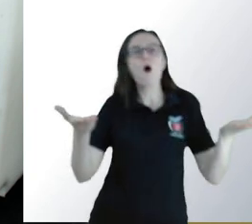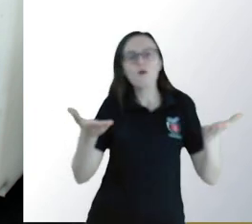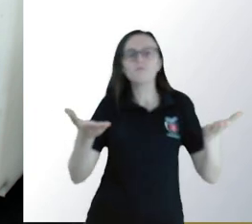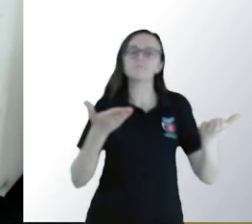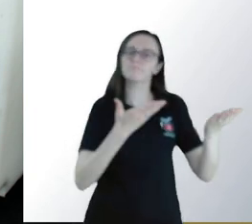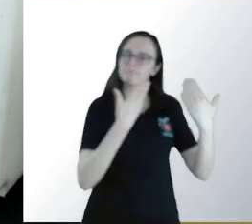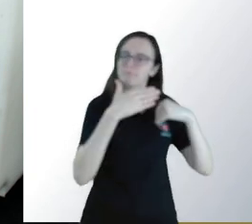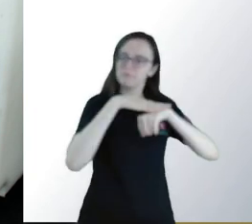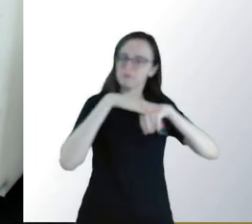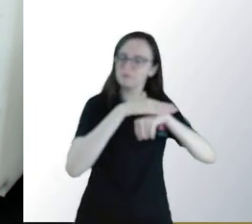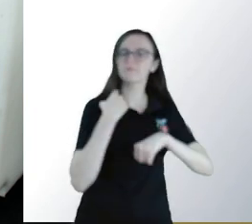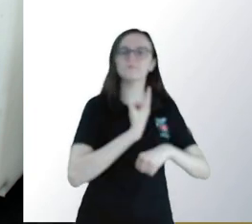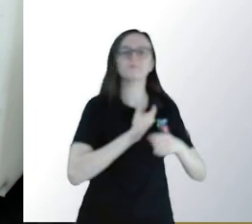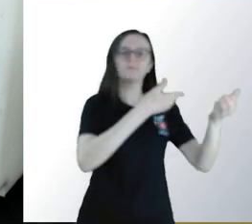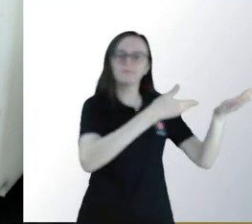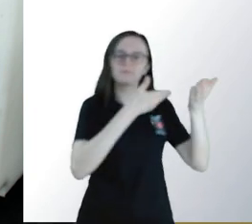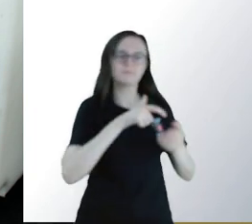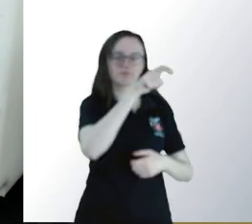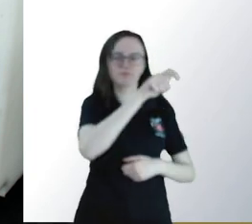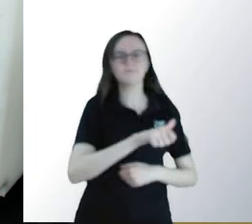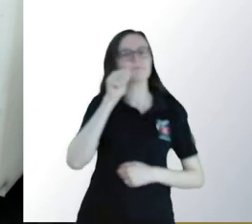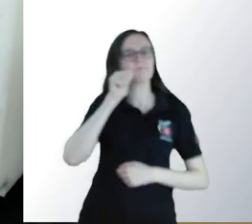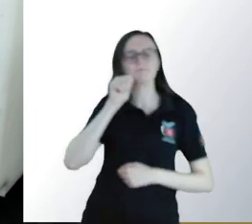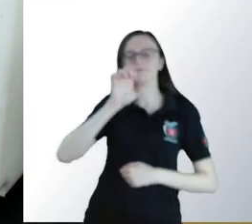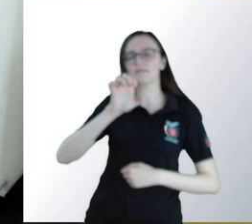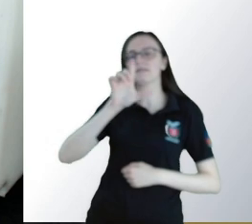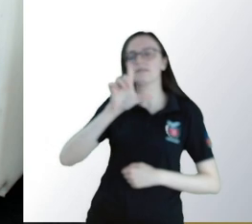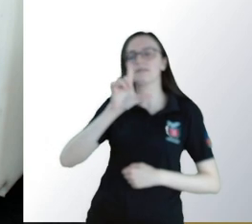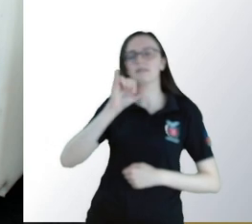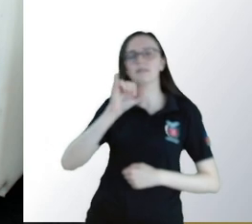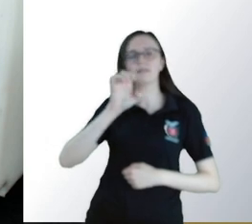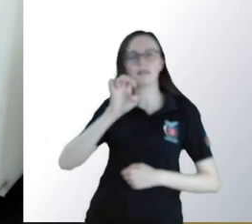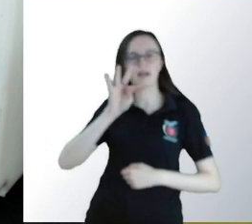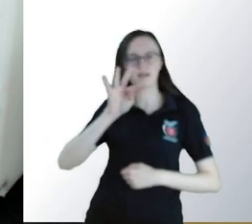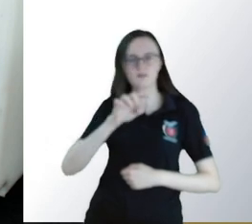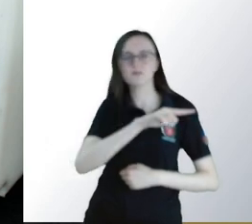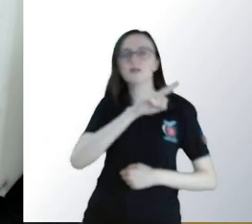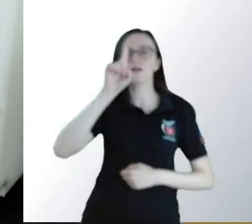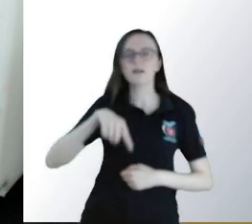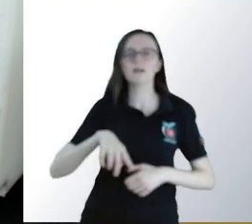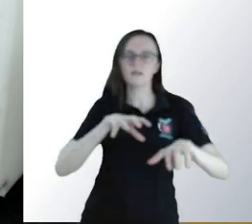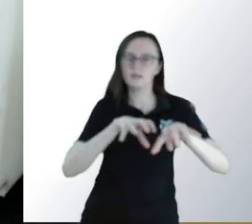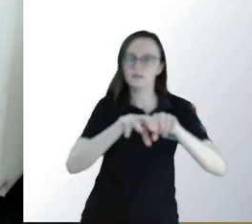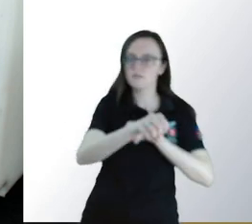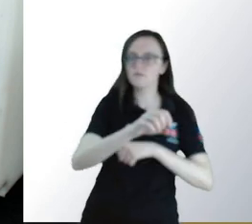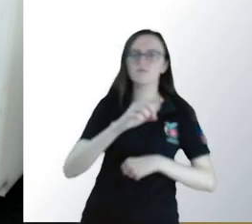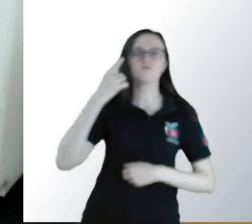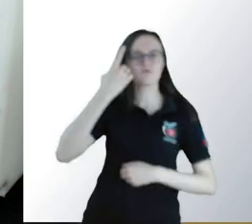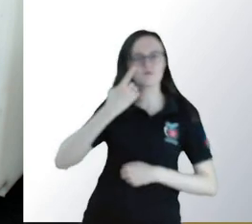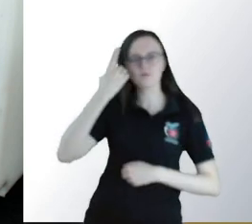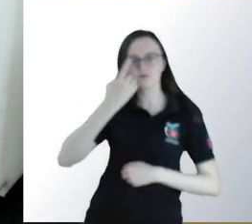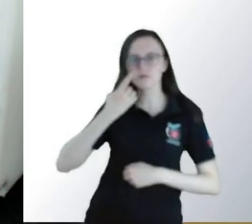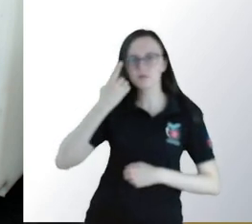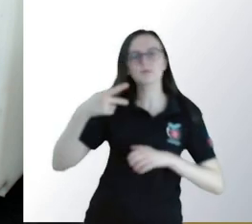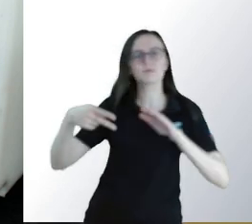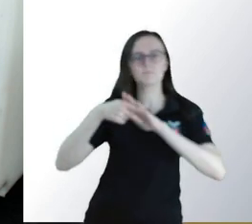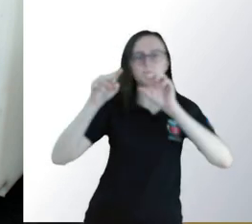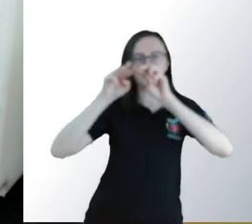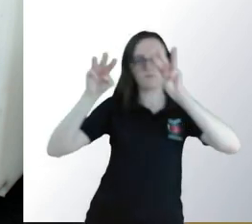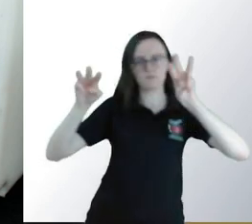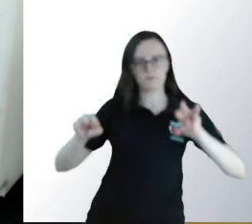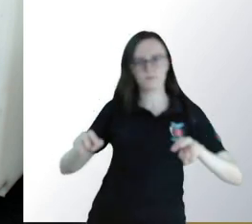né, nós convidamos a Eliete Aparecida Kovalyuk, e ela é graduada em Direito pela Universidade Federal do